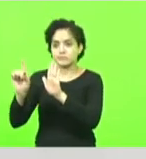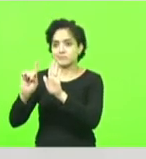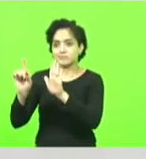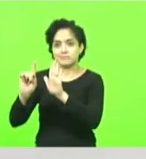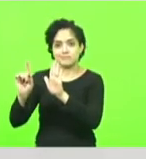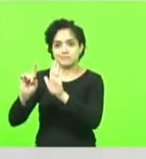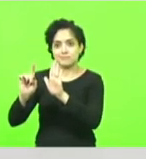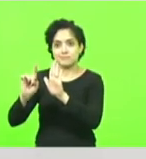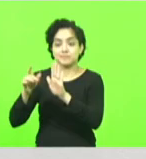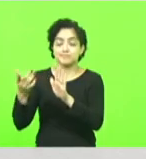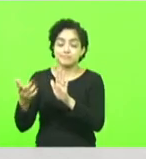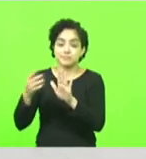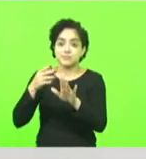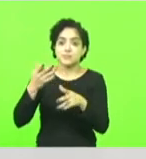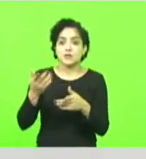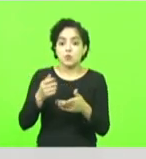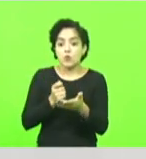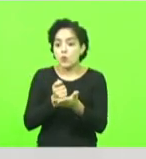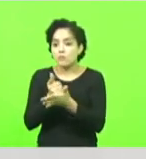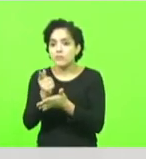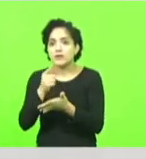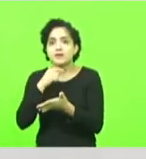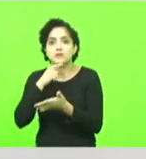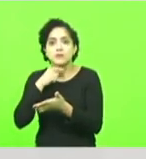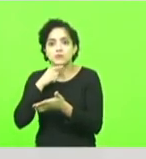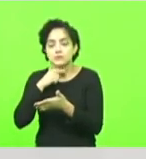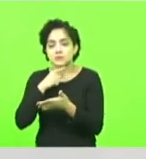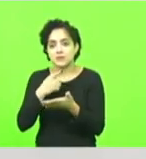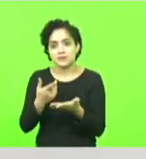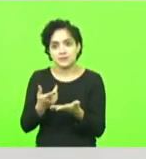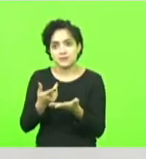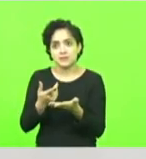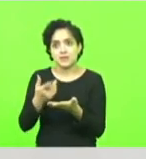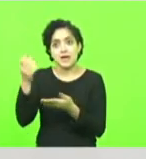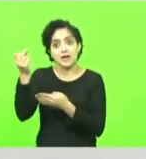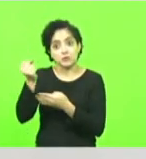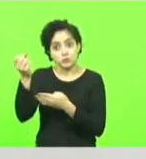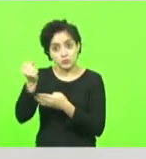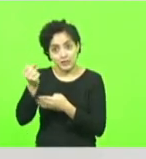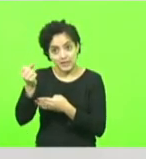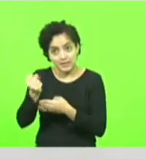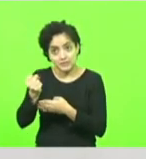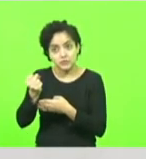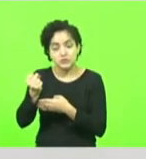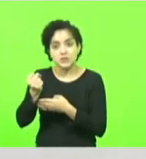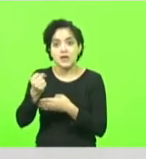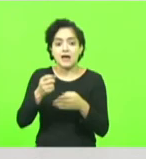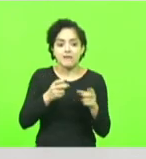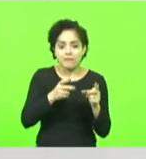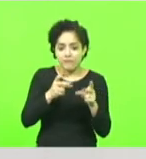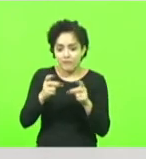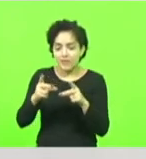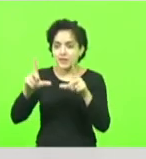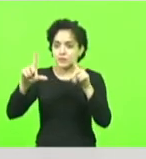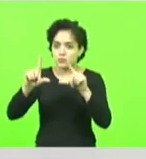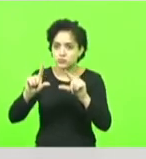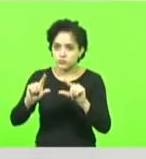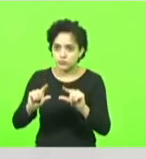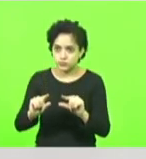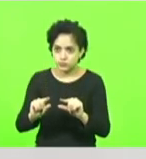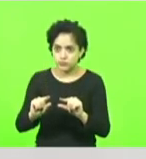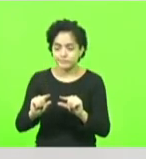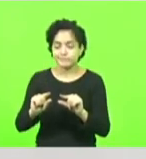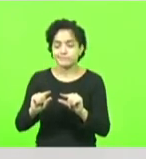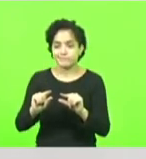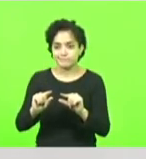de compra, não está consumindo a mesma quantidade de leite. E o povo não consumindo, está diminuindo a venda, porém, o preço não está baixando e